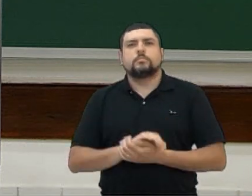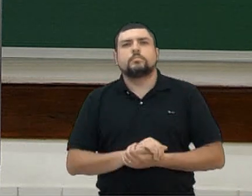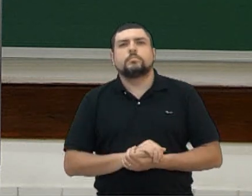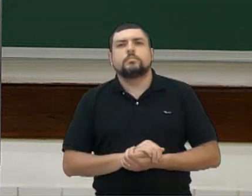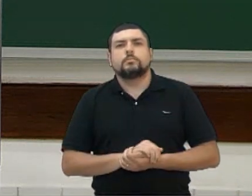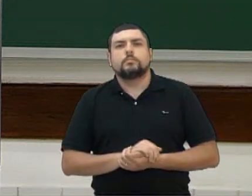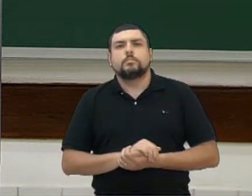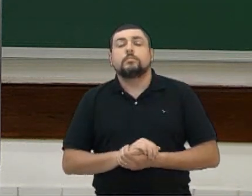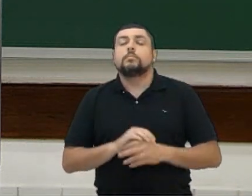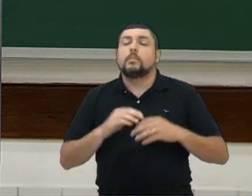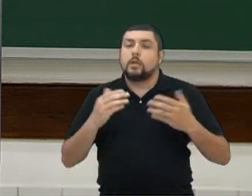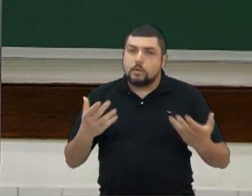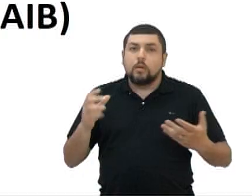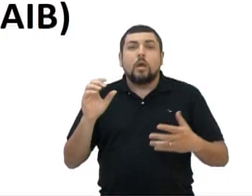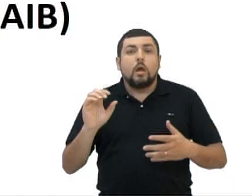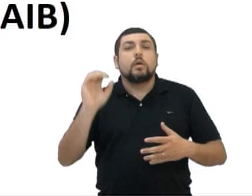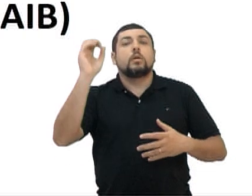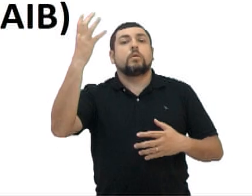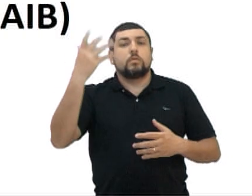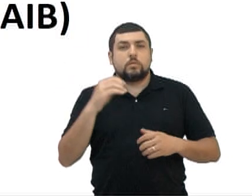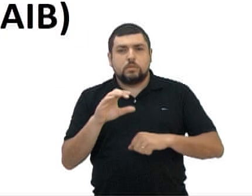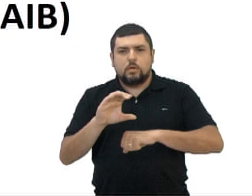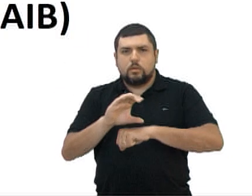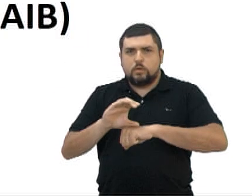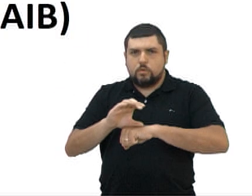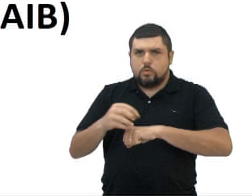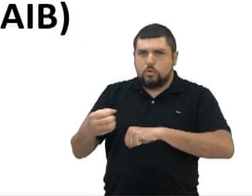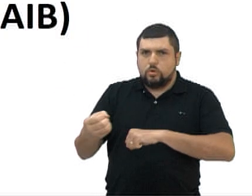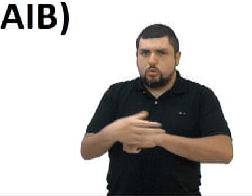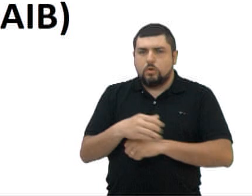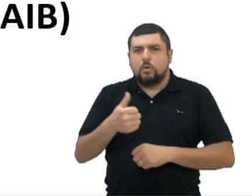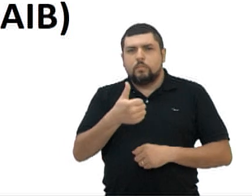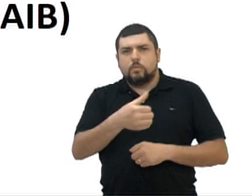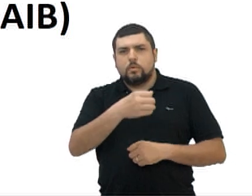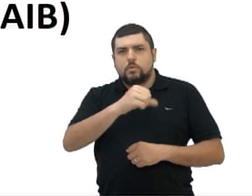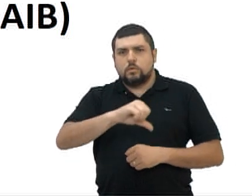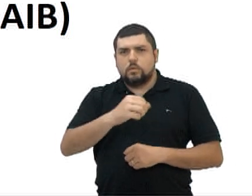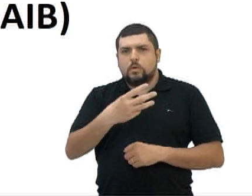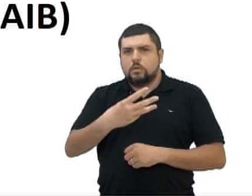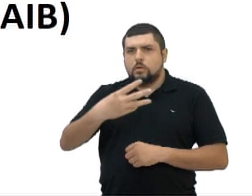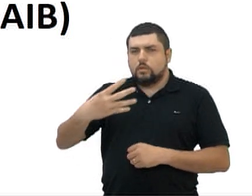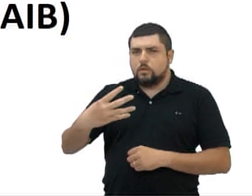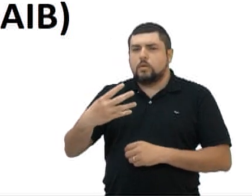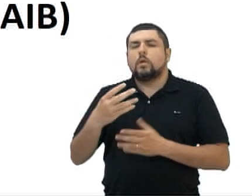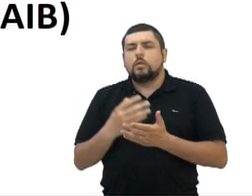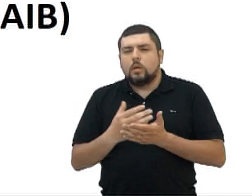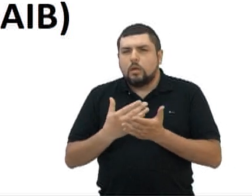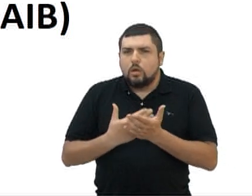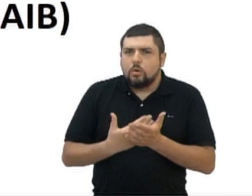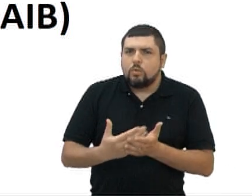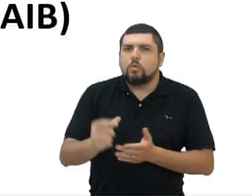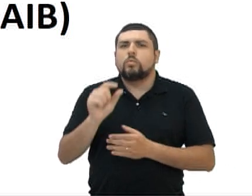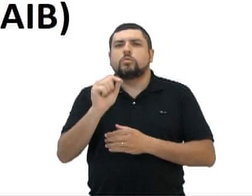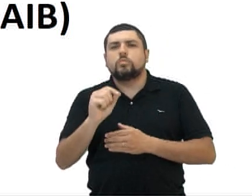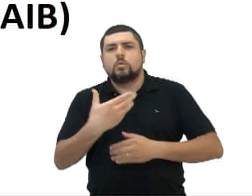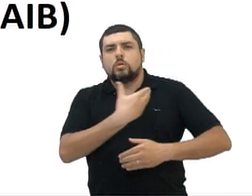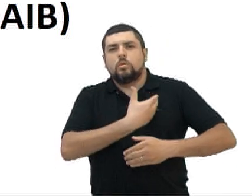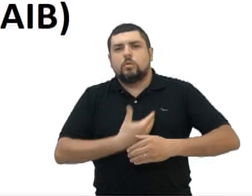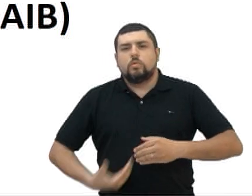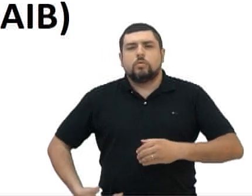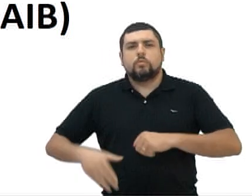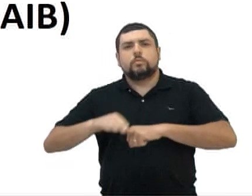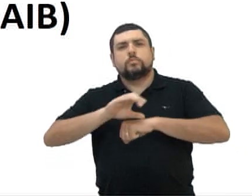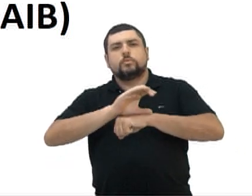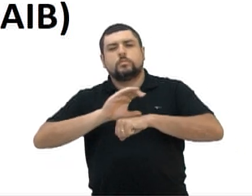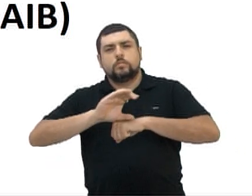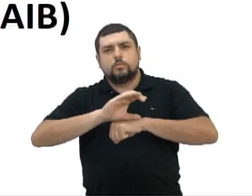acabou acontecendo, essa Constituição nova foi decretada em 1934 e aí a gente começa o governo constitucional do